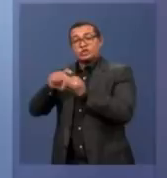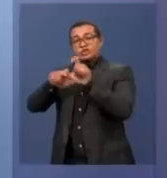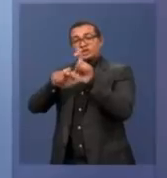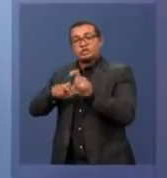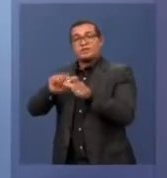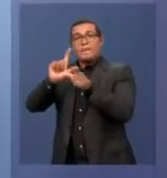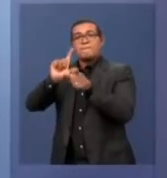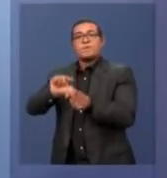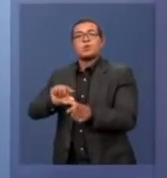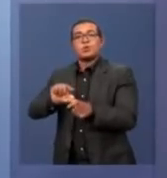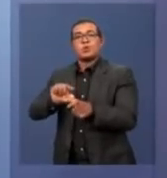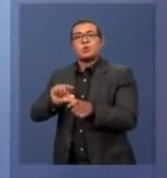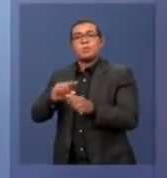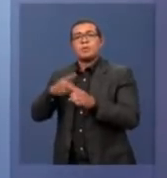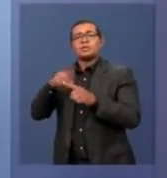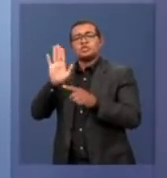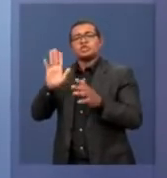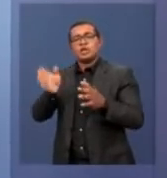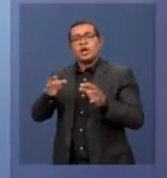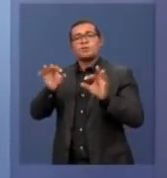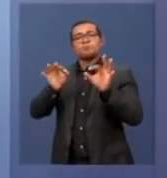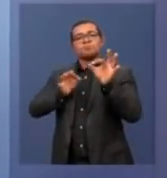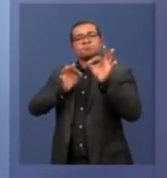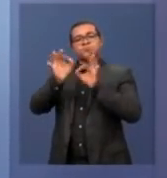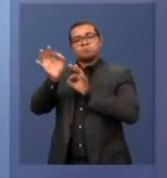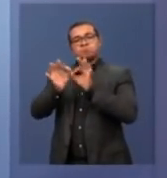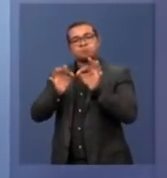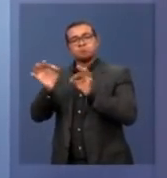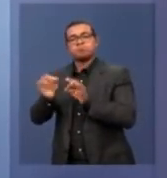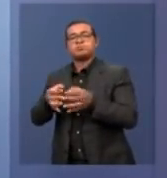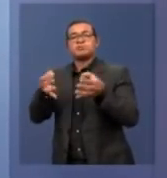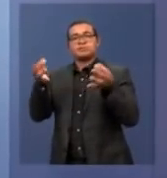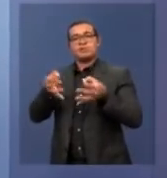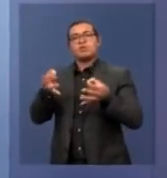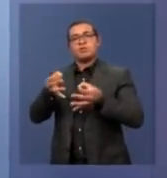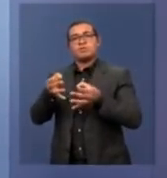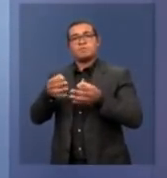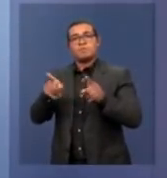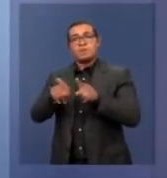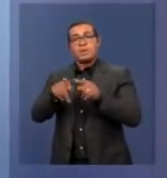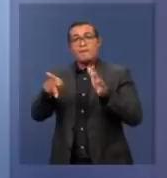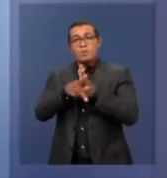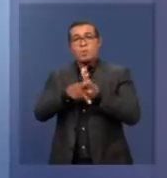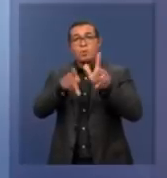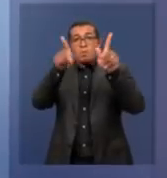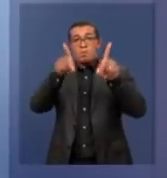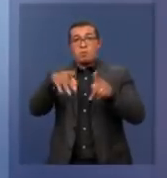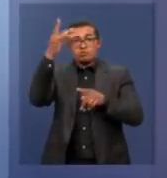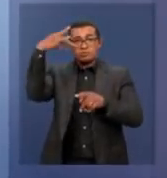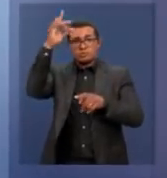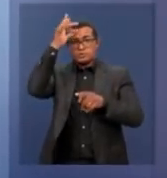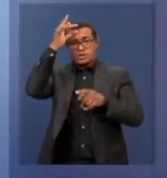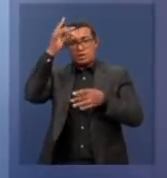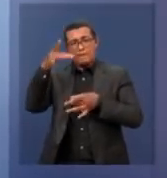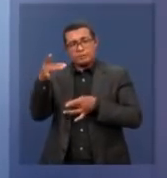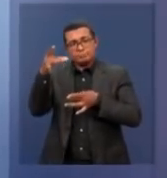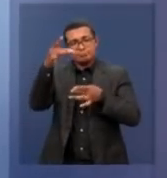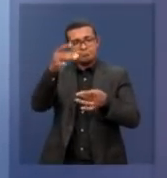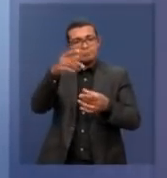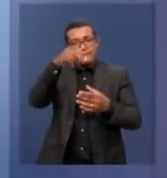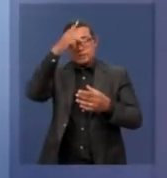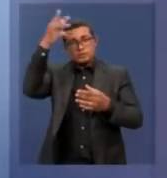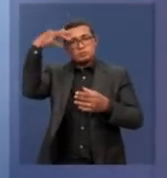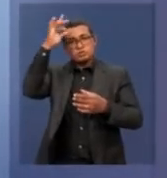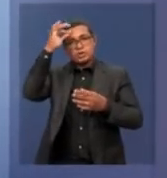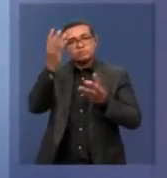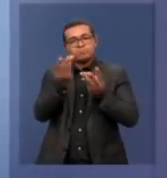espírito santo estado saneado equilibrado e que nós entregamos à população capixaba esse estado organizado nós temos condições de buscar recursos